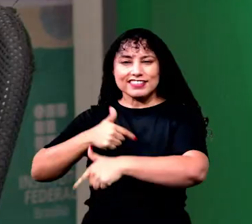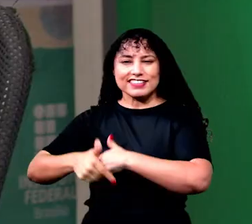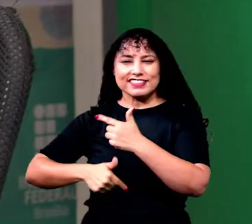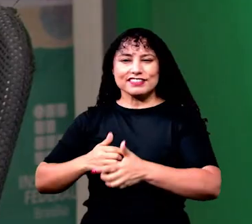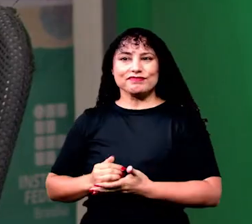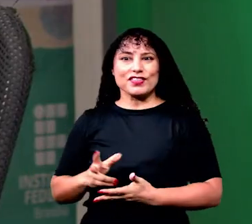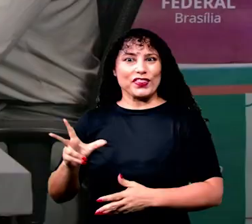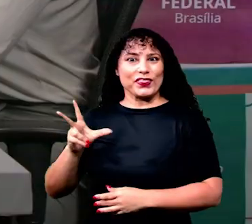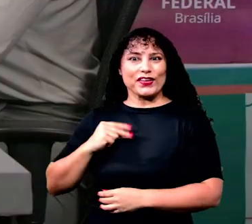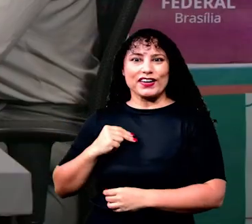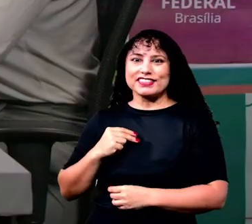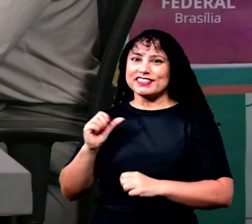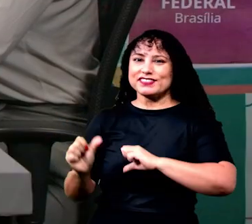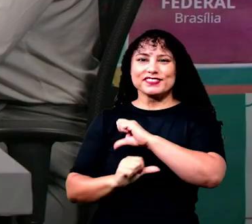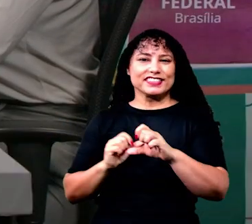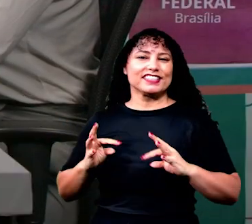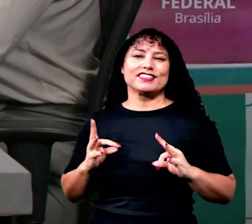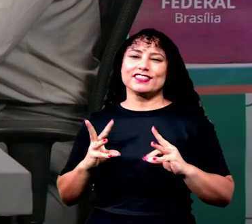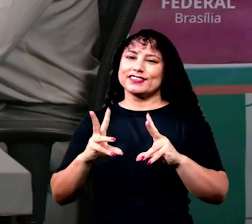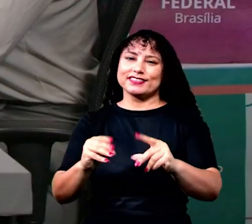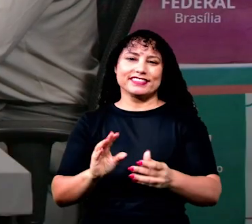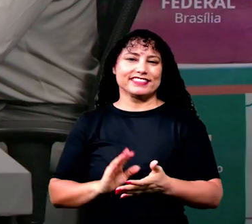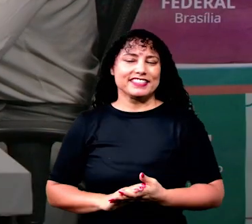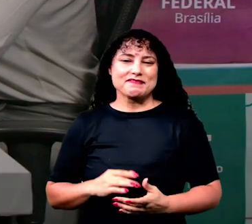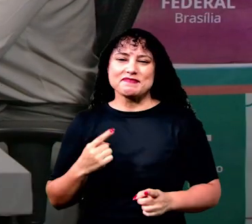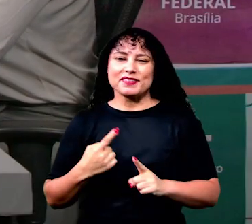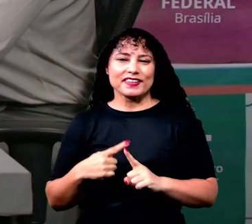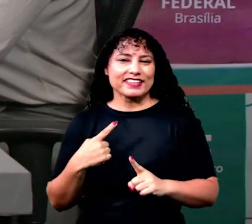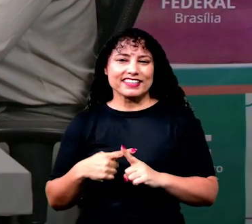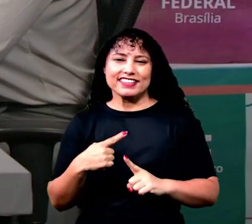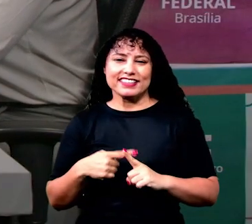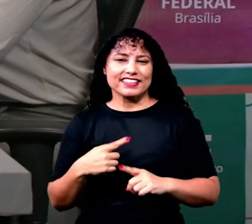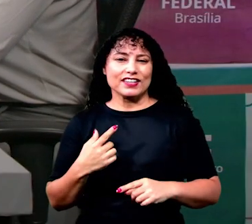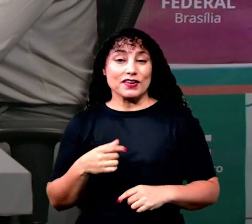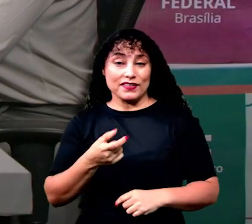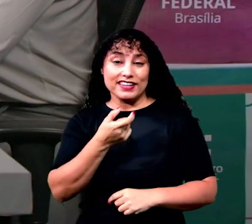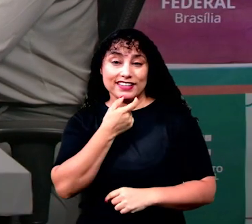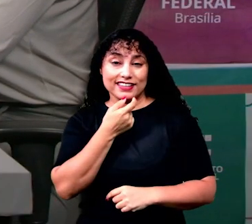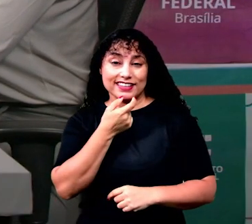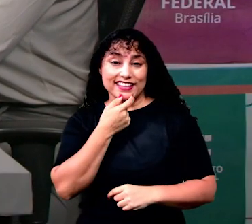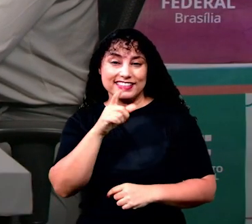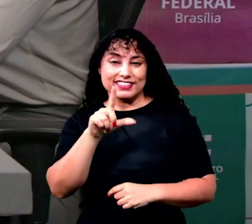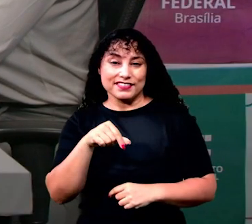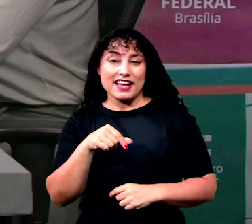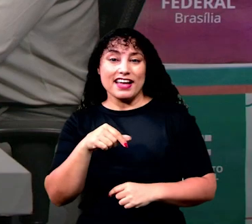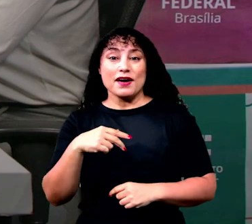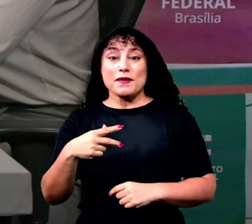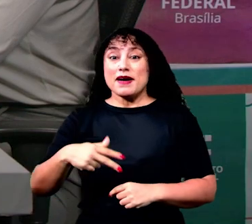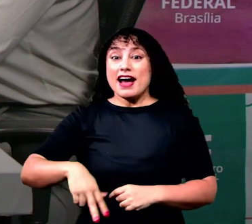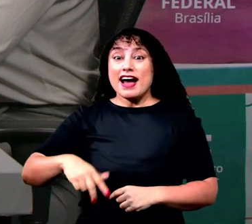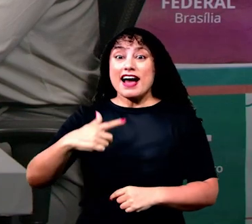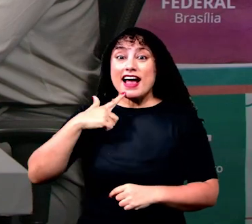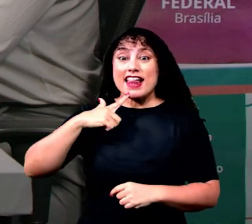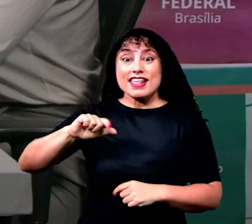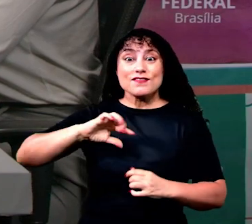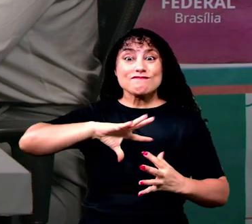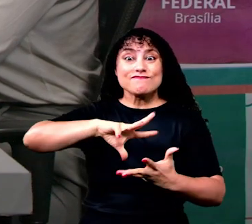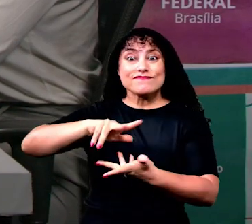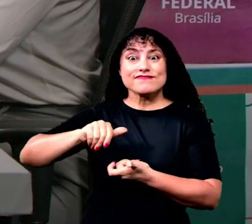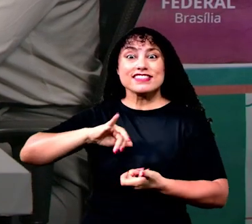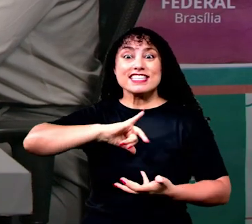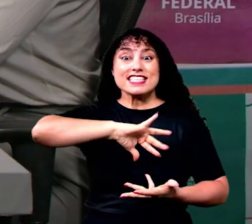emprego? Nossa, muda totalmente. Porque o inglês, como ele é uma língua